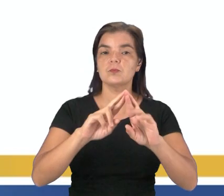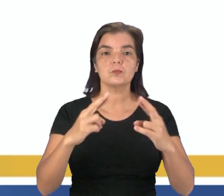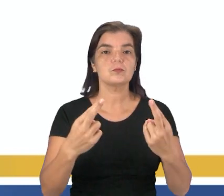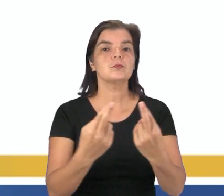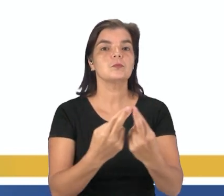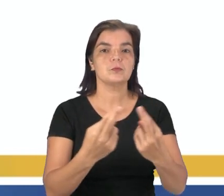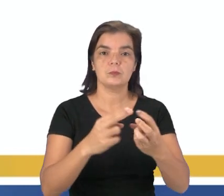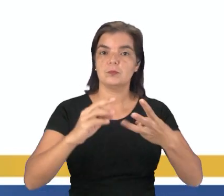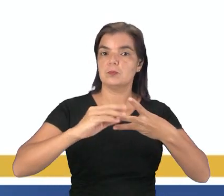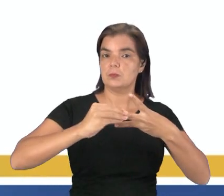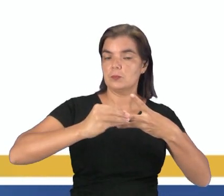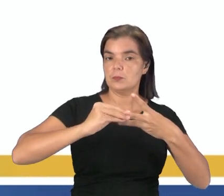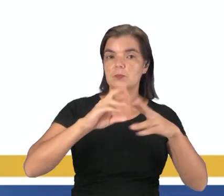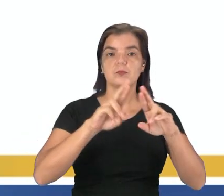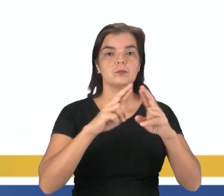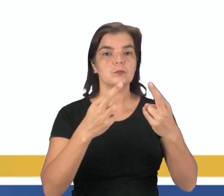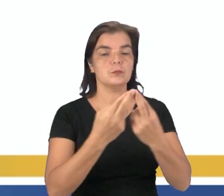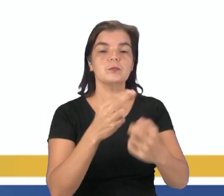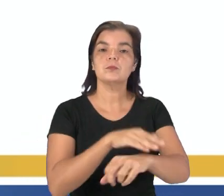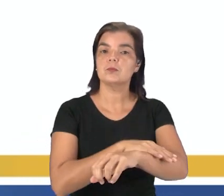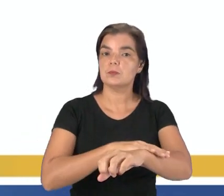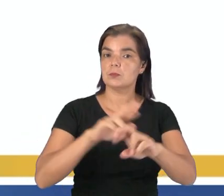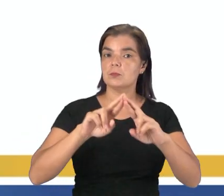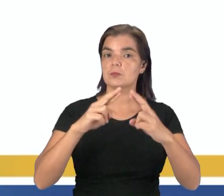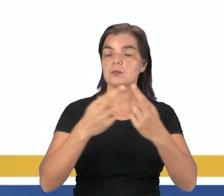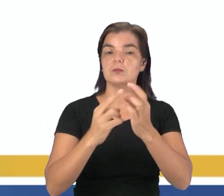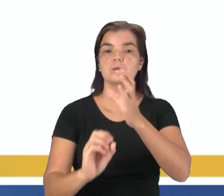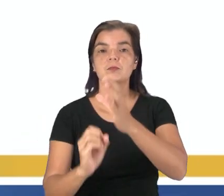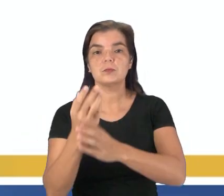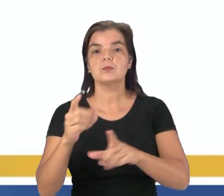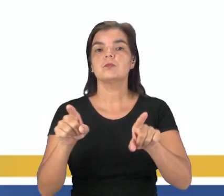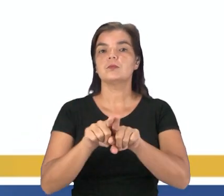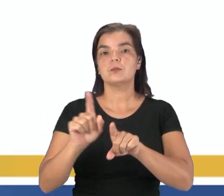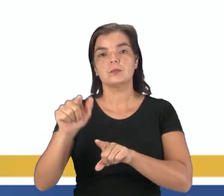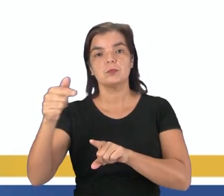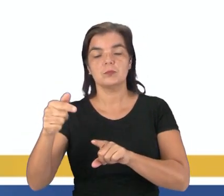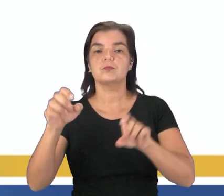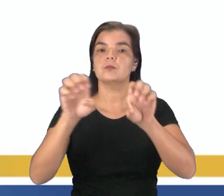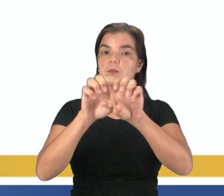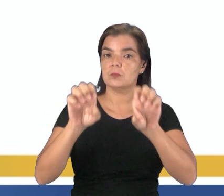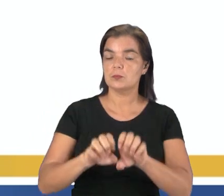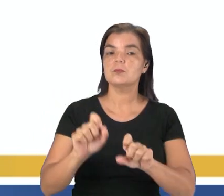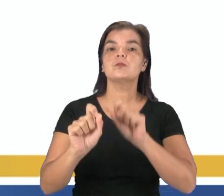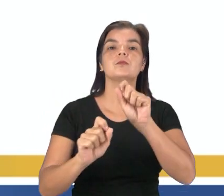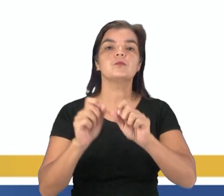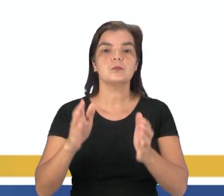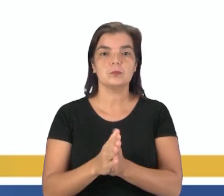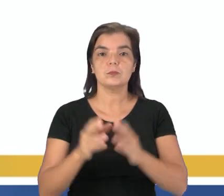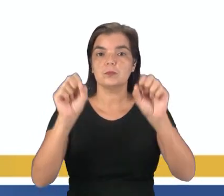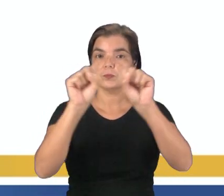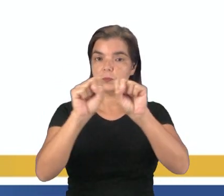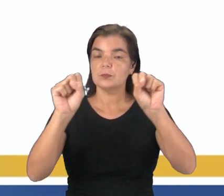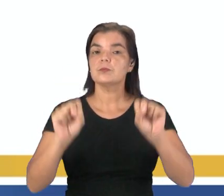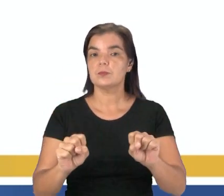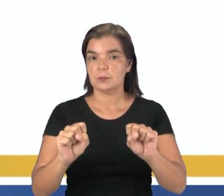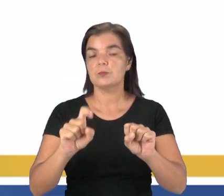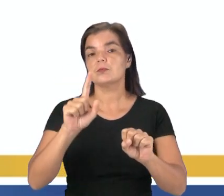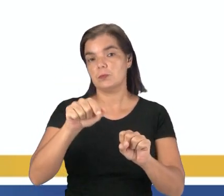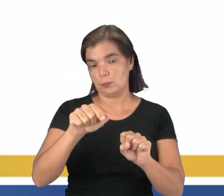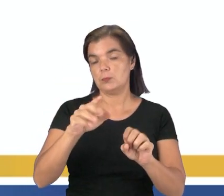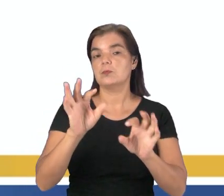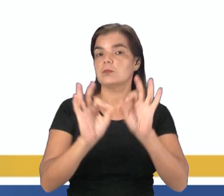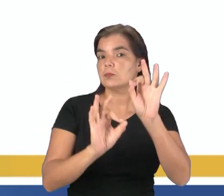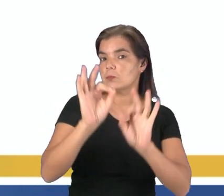assim como células se reúnem, tecidos se reúnem, também vão dar origem a uma outra estrutura, que no caso serão aí os sistemas, né? Que é